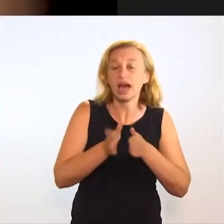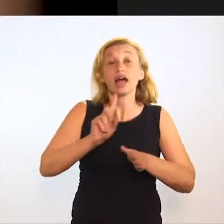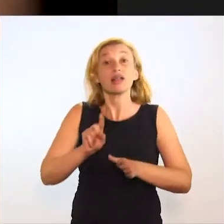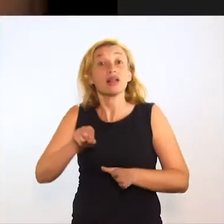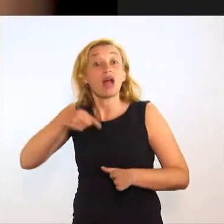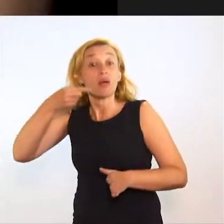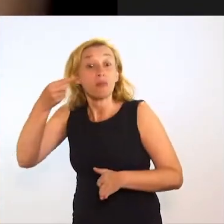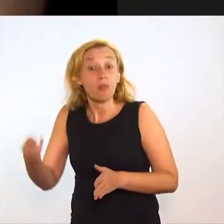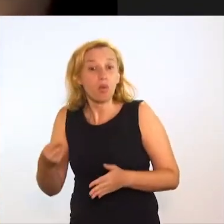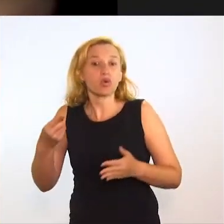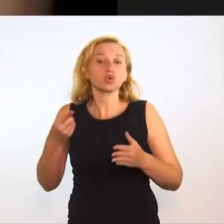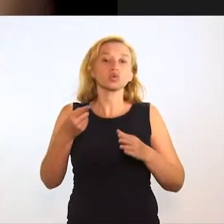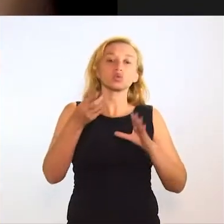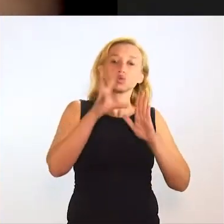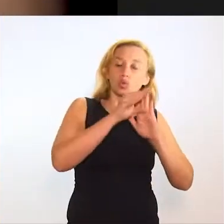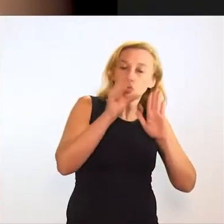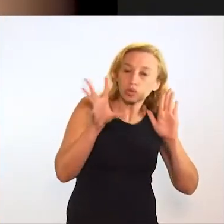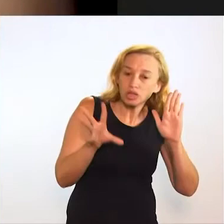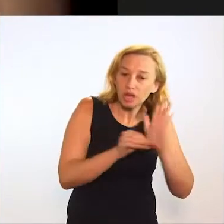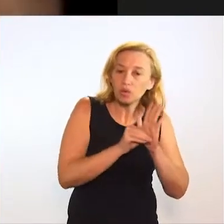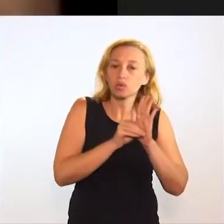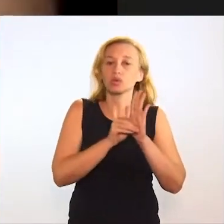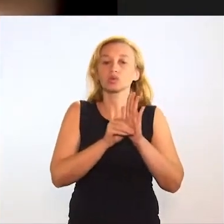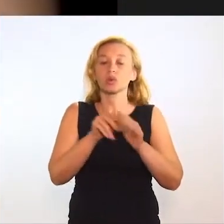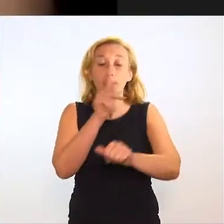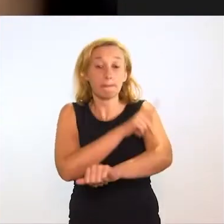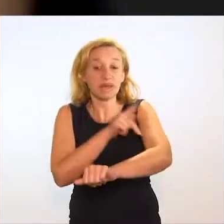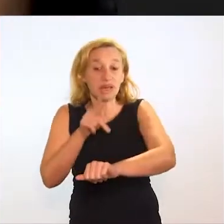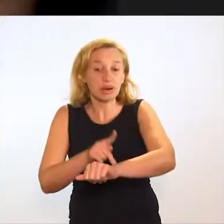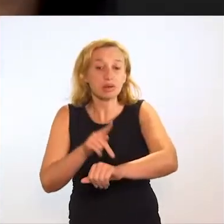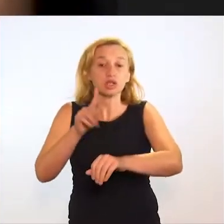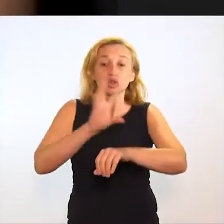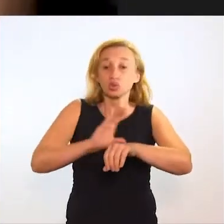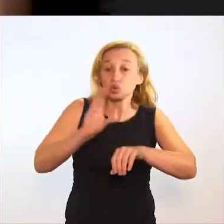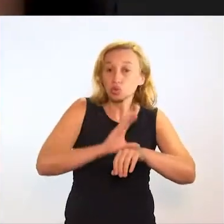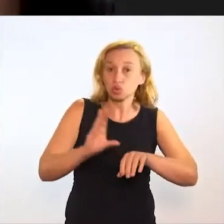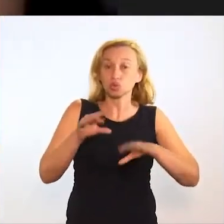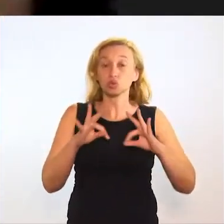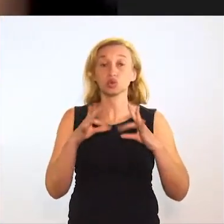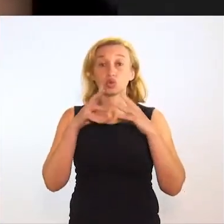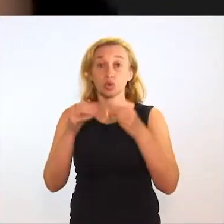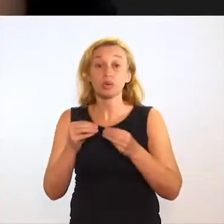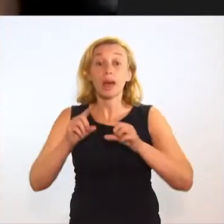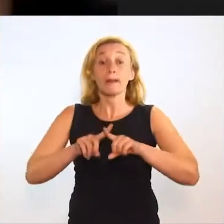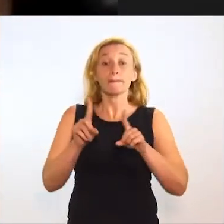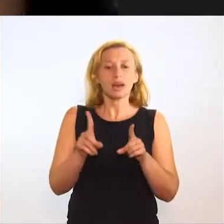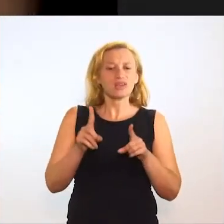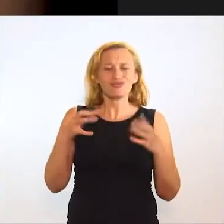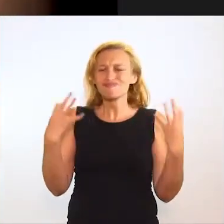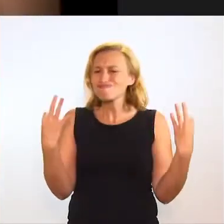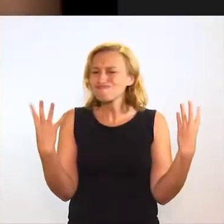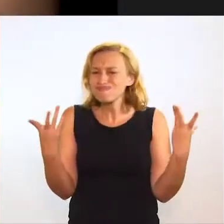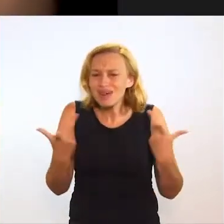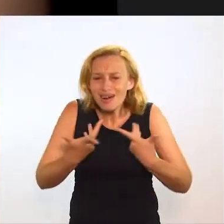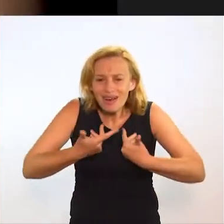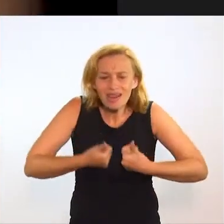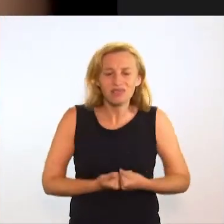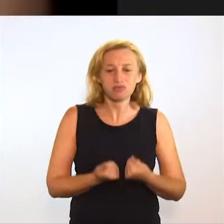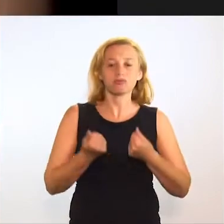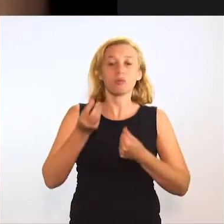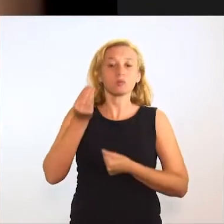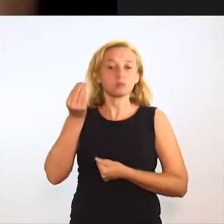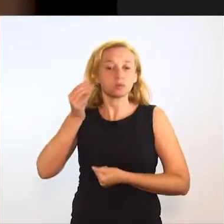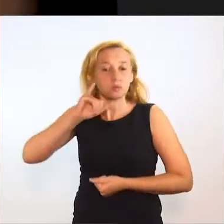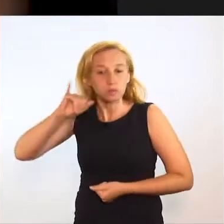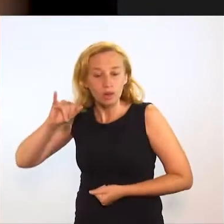acessar depois o conteúdo pedagógico dos cursos, enfim, né? Mas foi